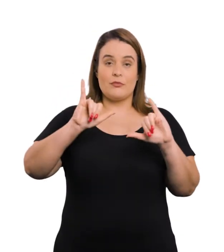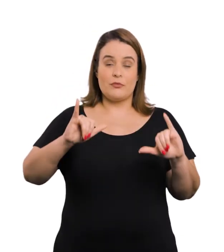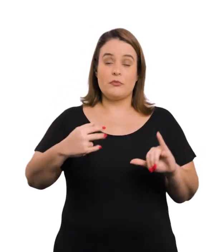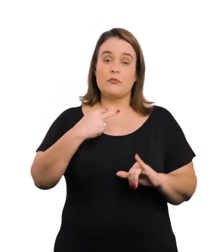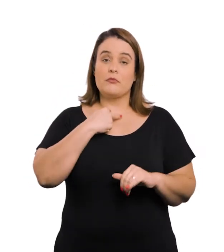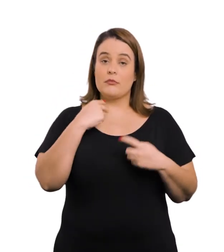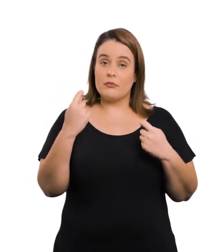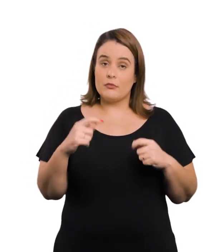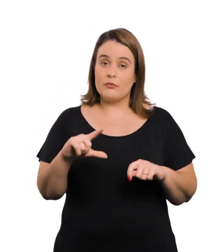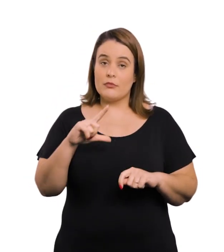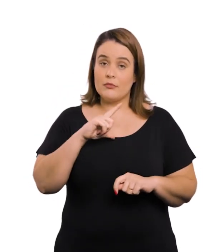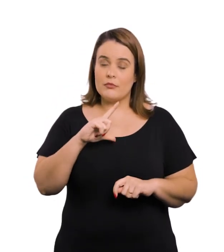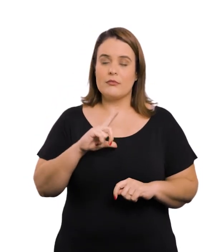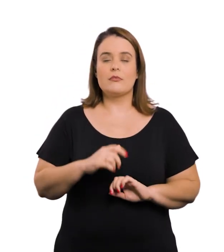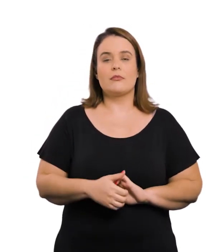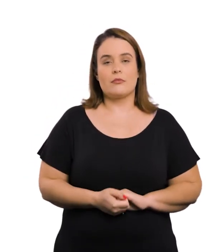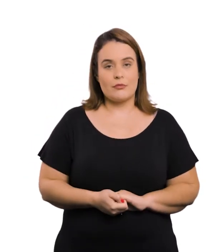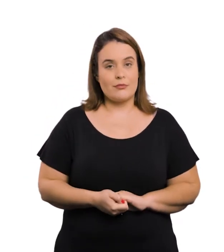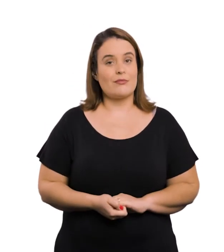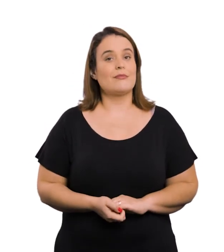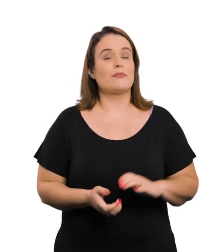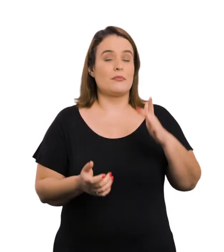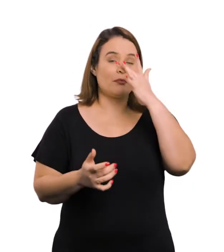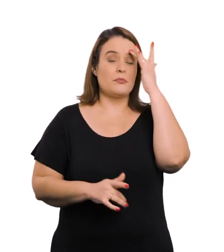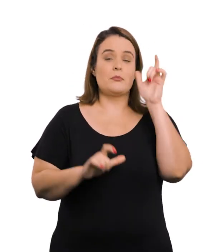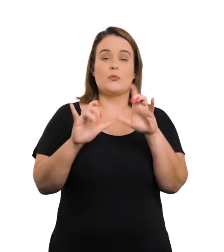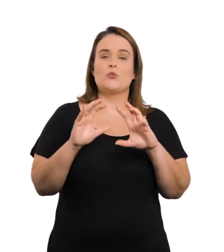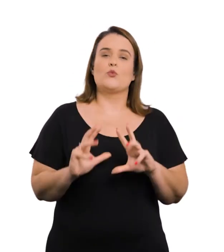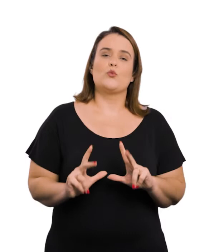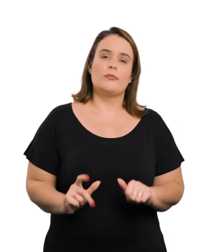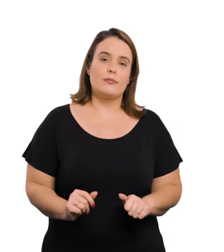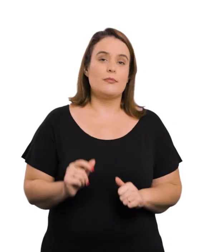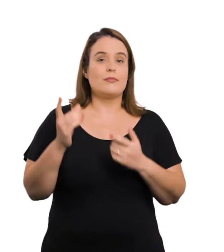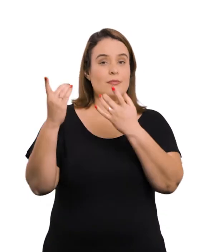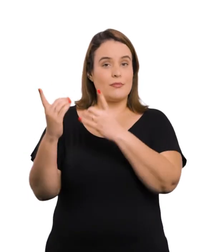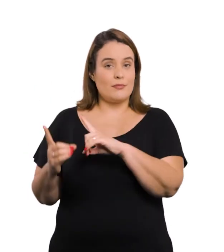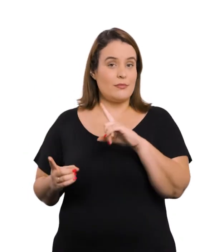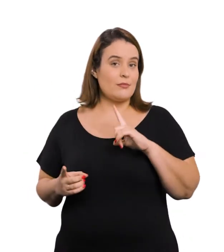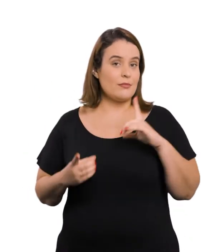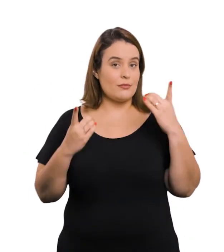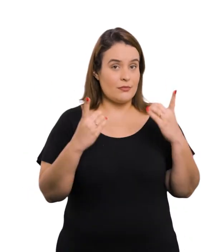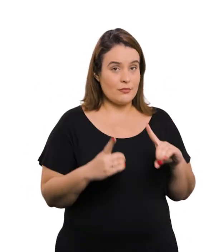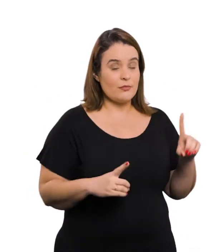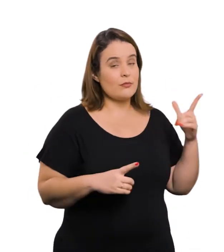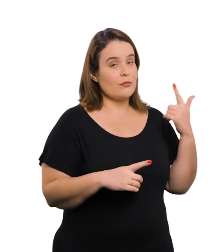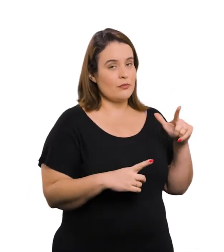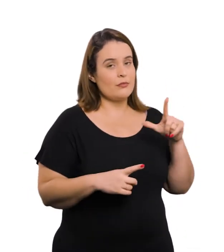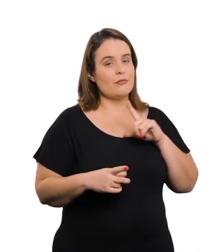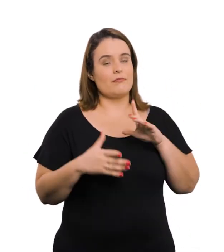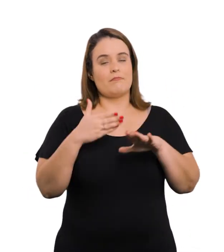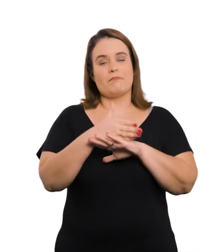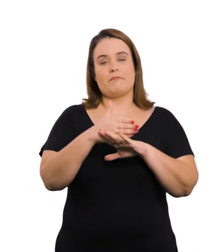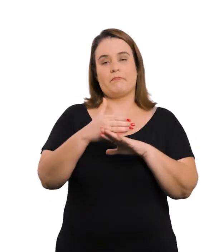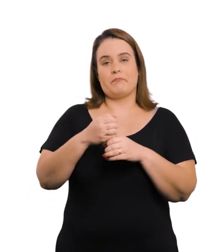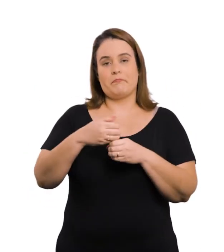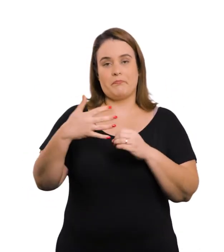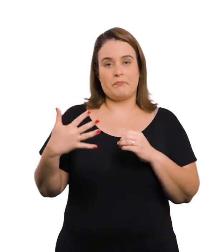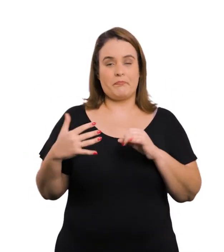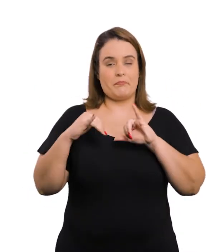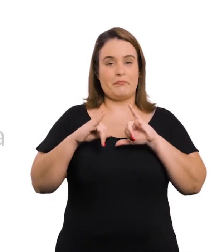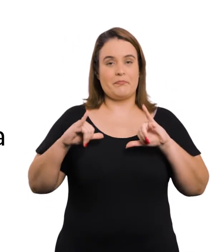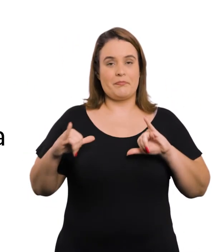divulgação da vaga deve ter, a fim de garantir que todas as pessoas, com ou sem deficiência, tenham acesso ao conteúdo